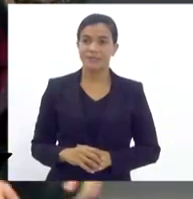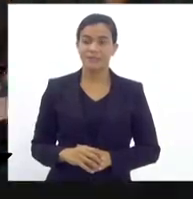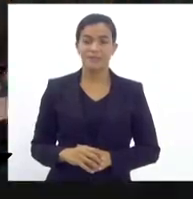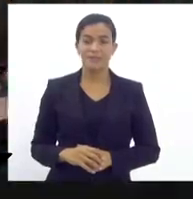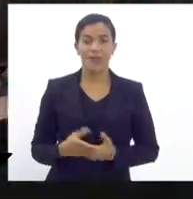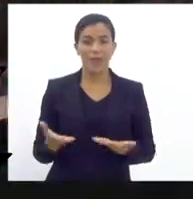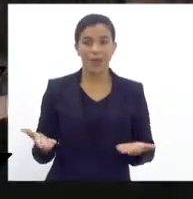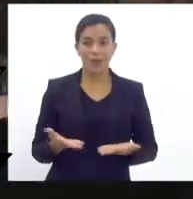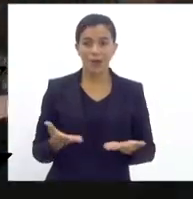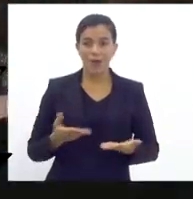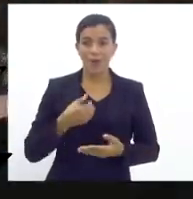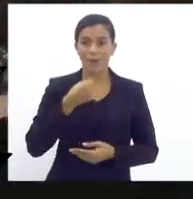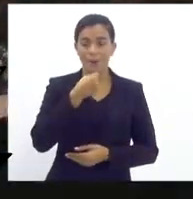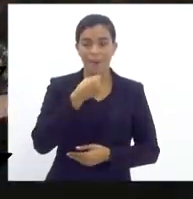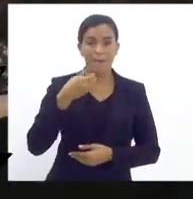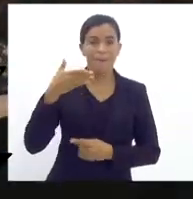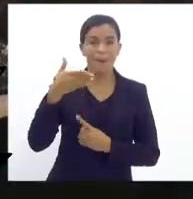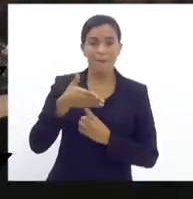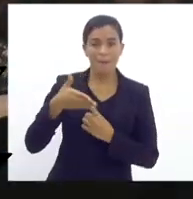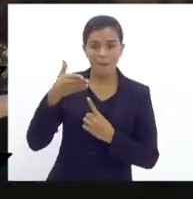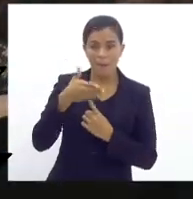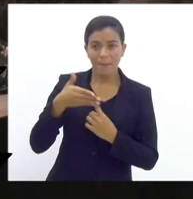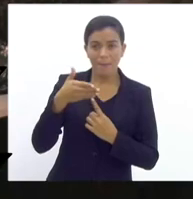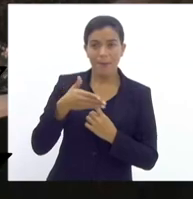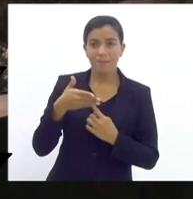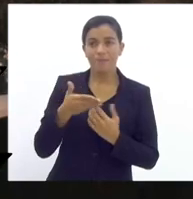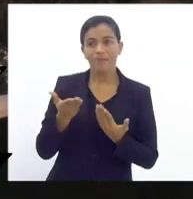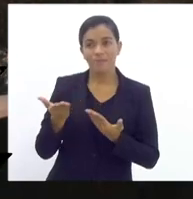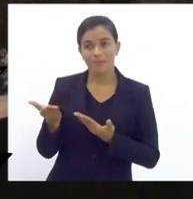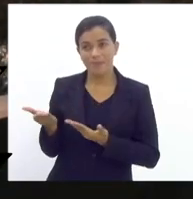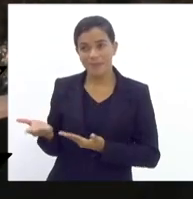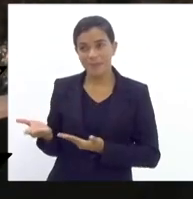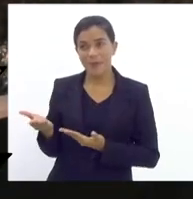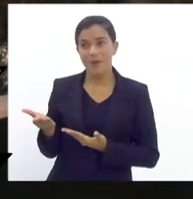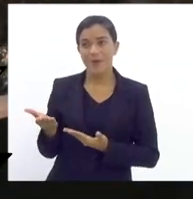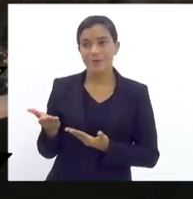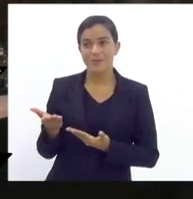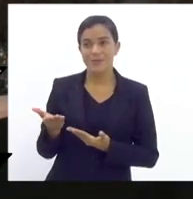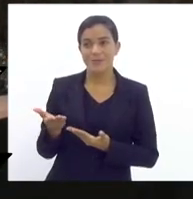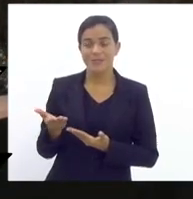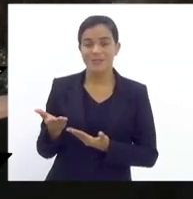passo agora palavra para nossa próxima